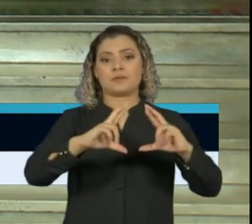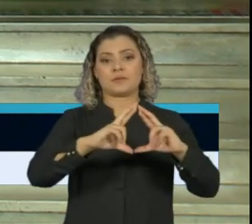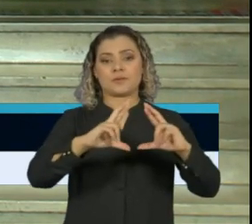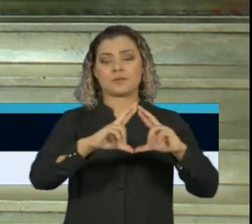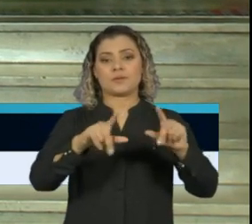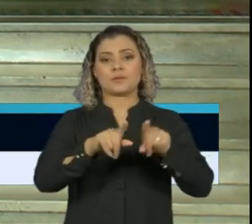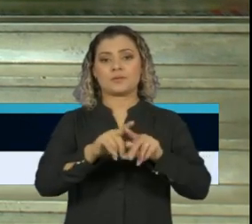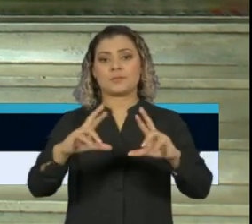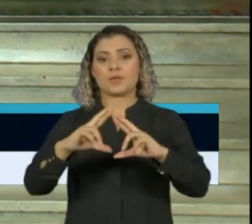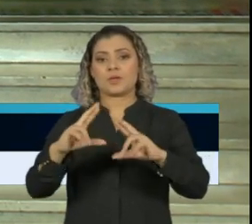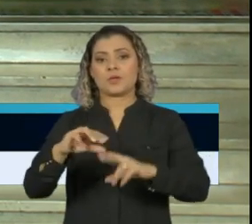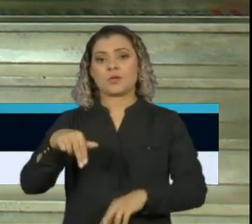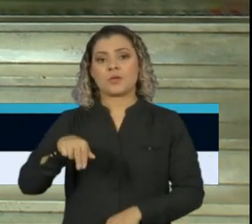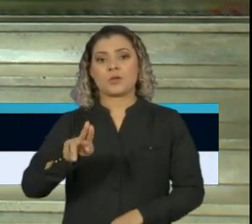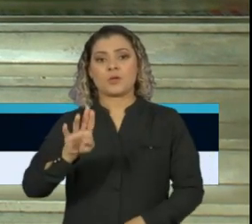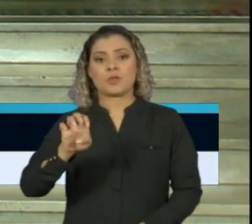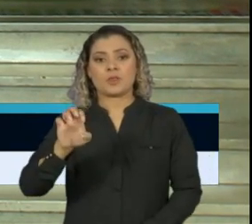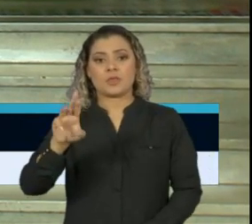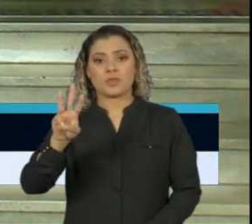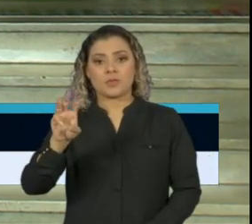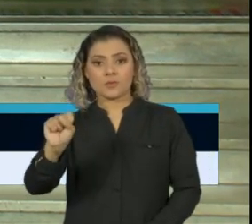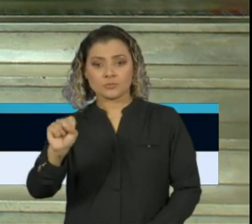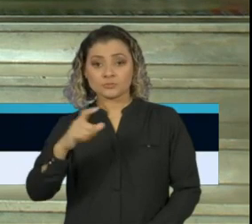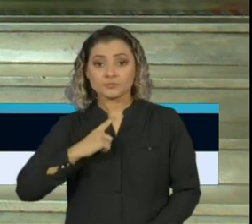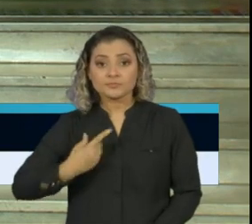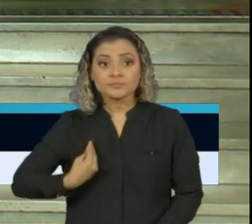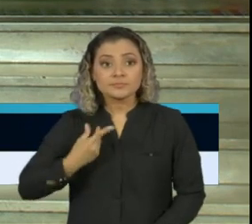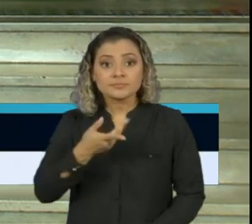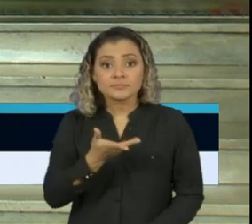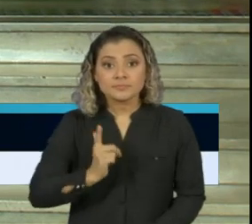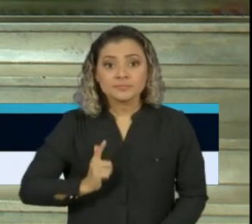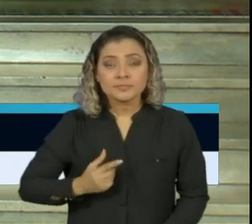da Record News. A Daniela está aqui conosco?